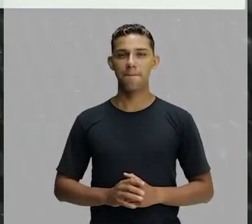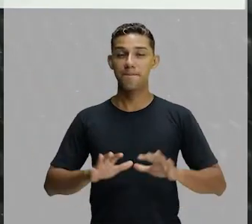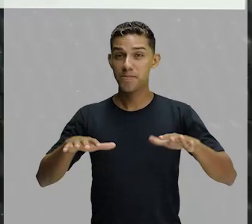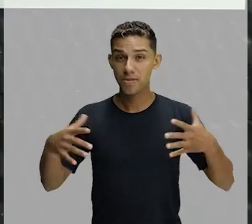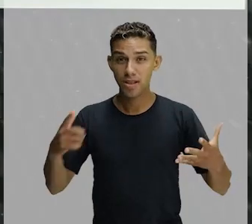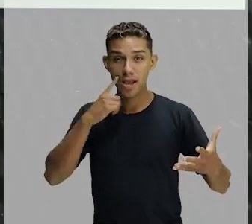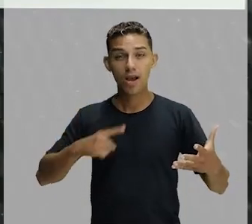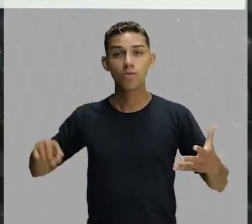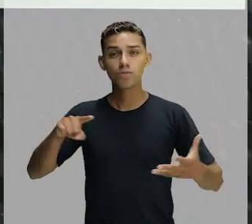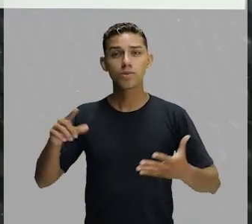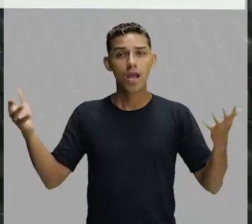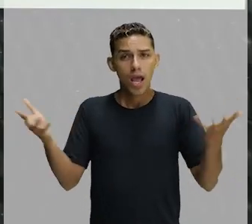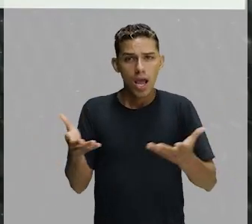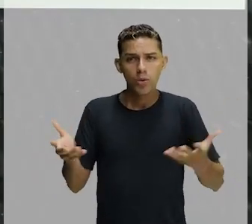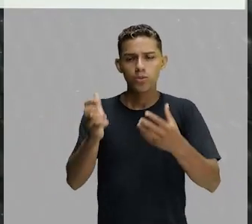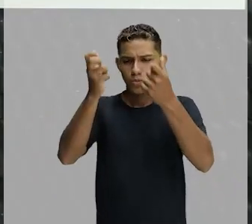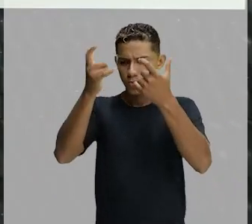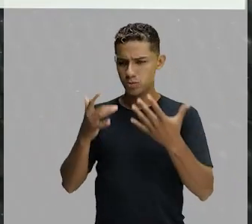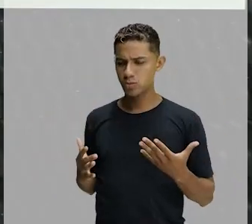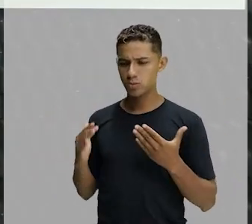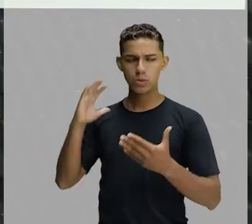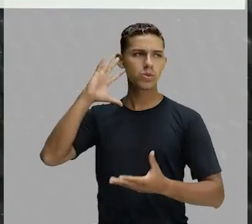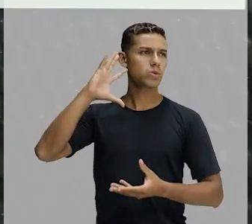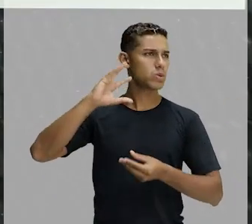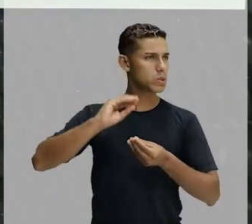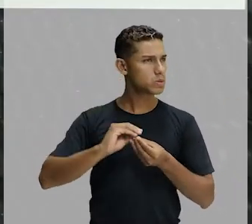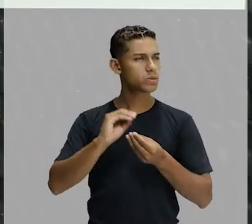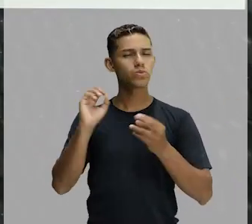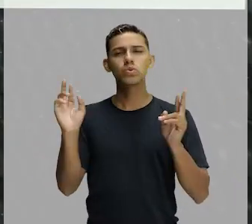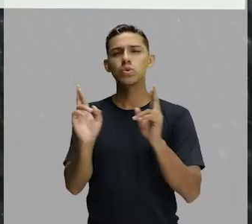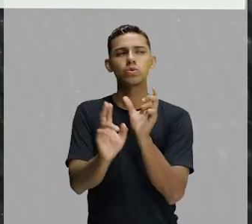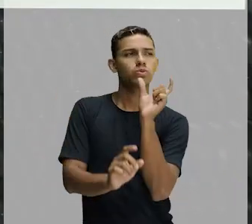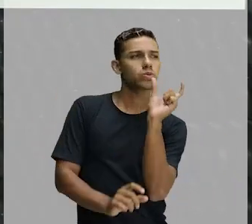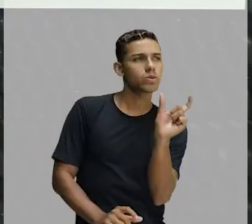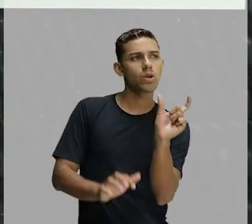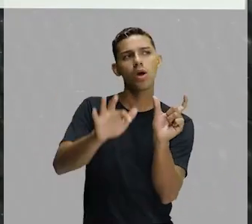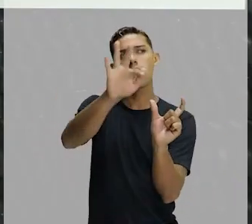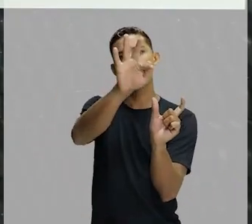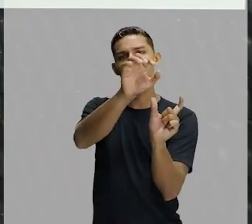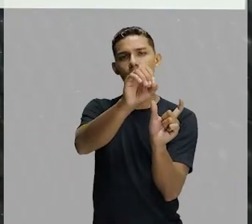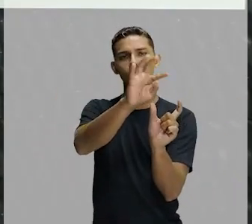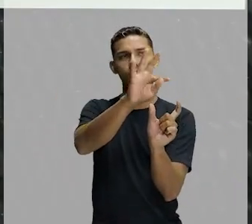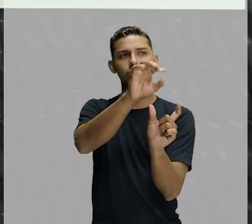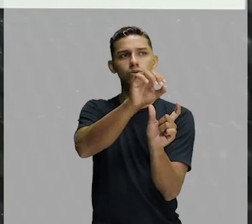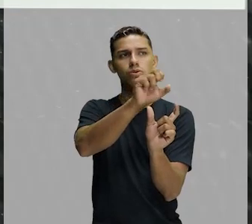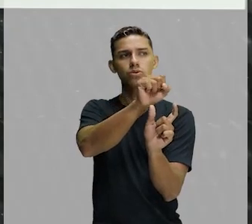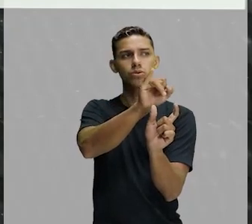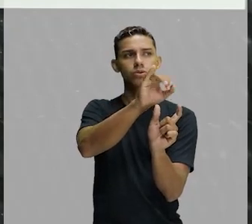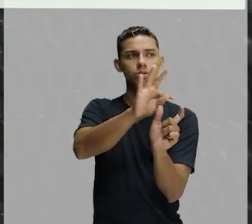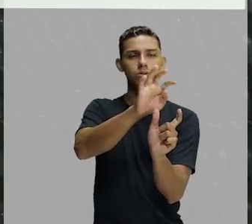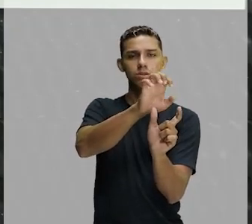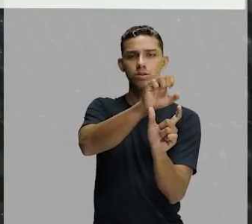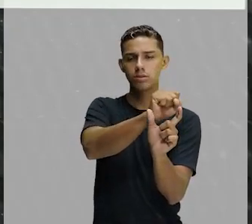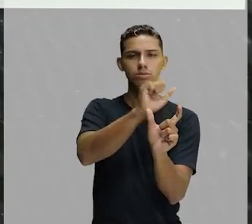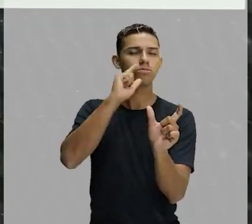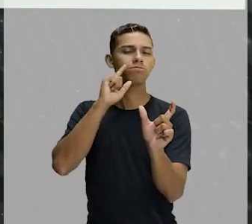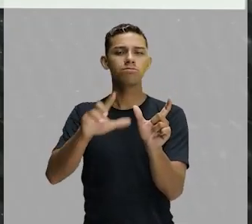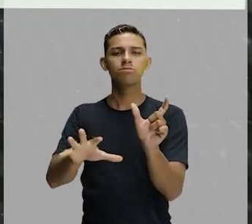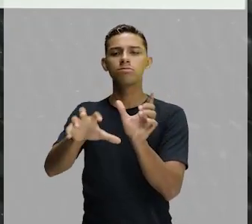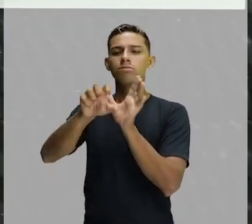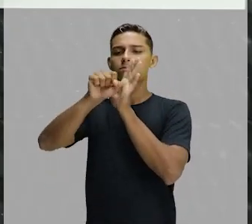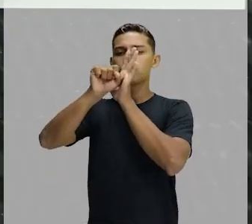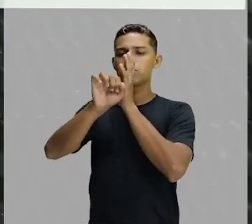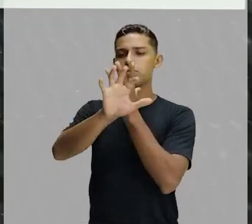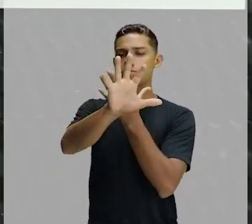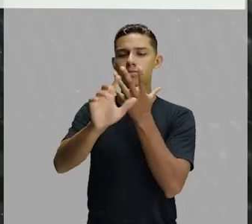vamos agora falar rapidamente sobre a relação que existe entre fotossíntese e a respiração. Como eu falei para vocês, toda planta